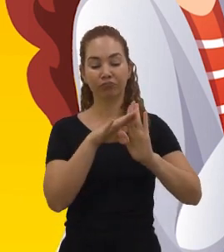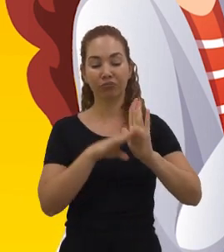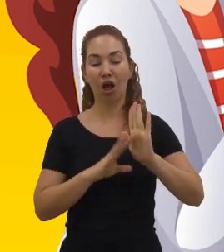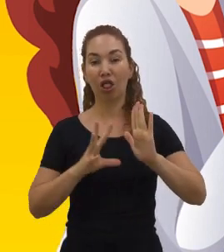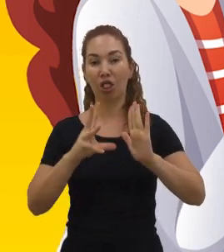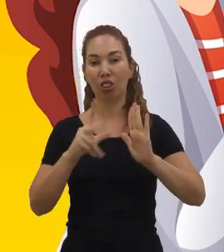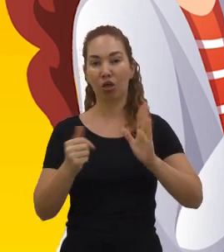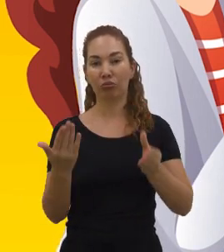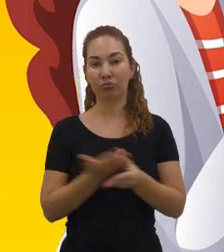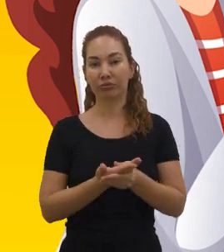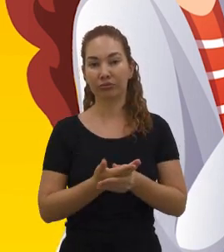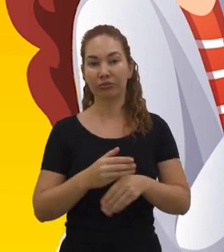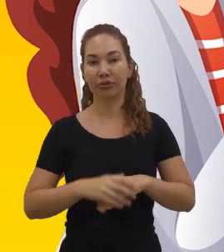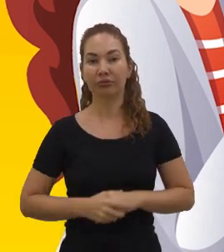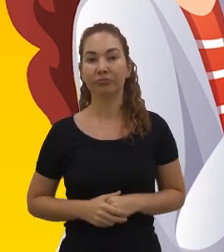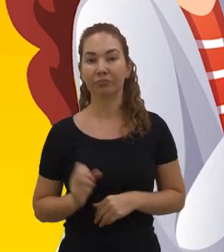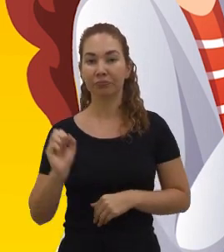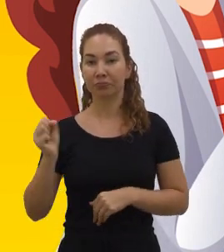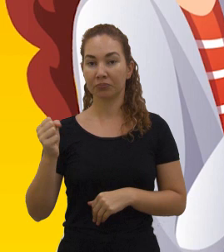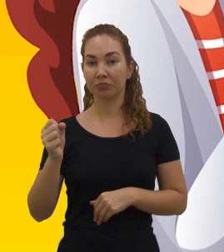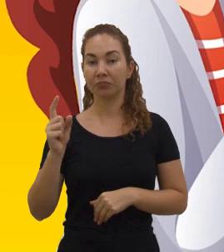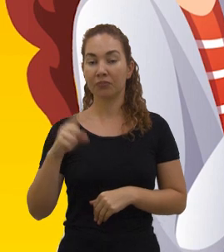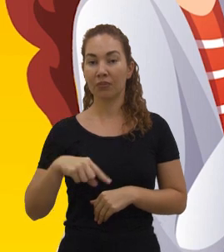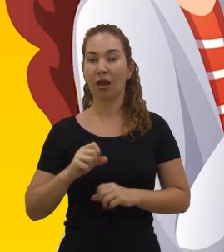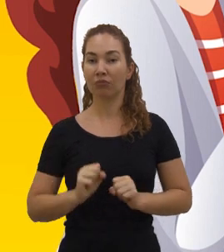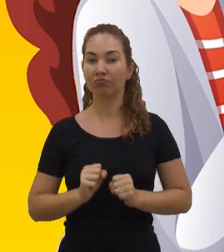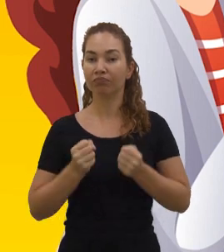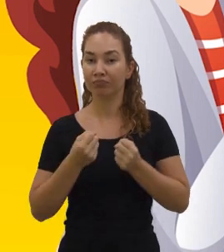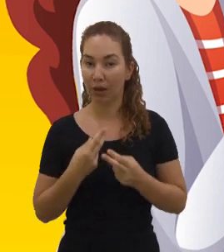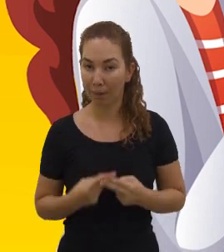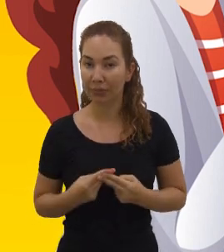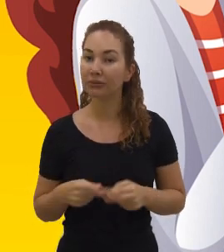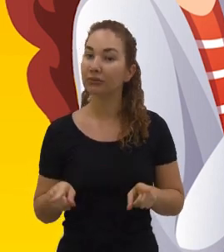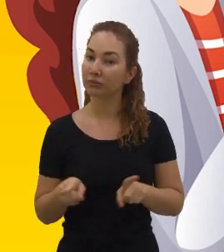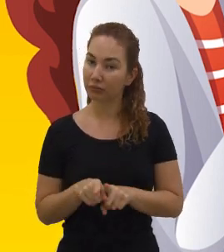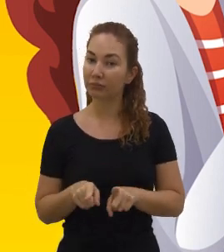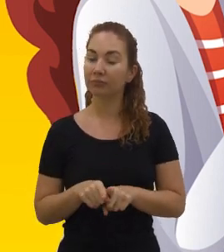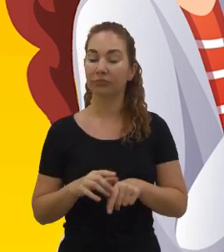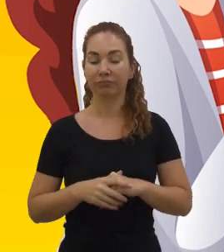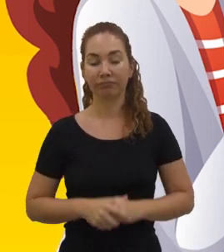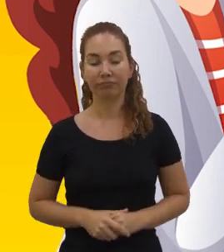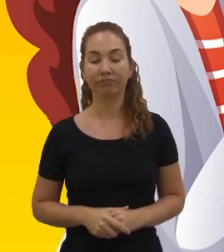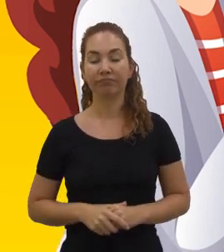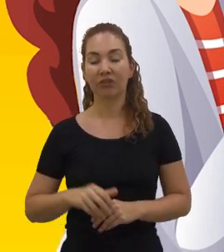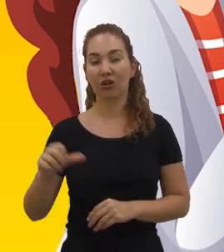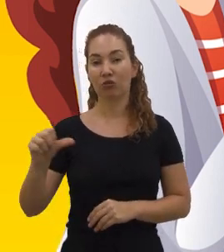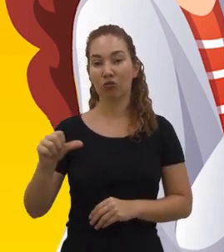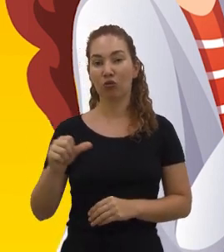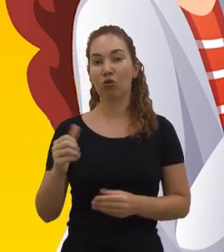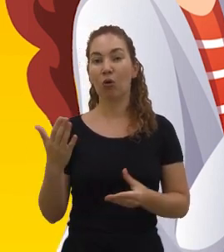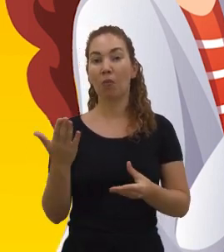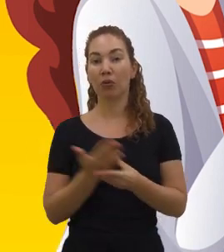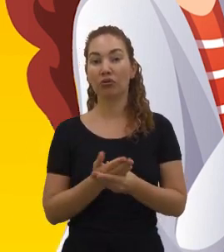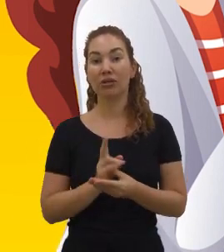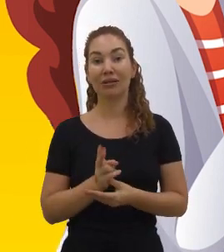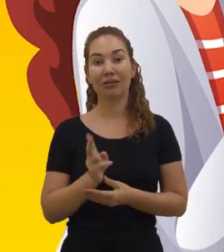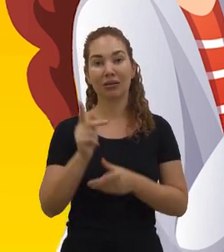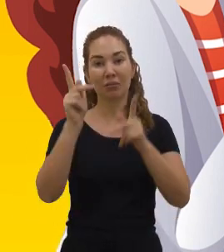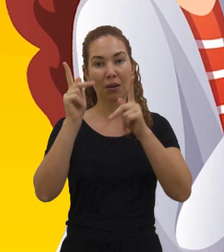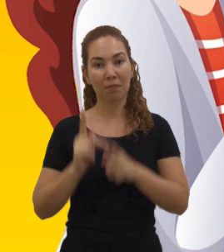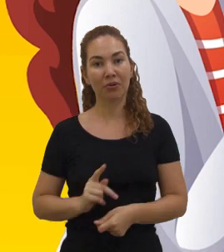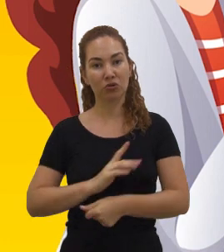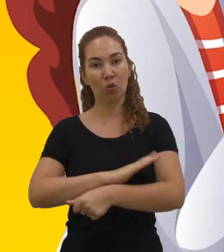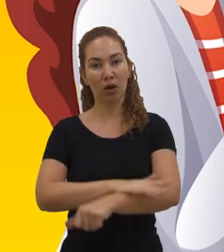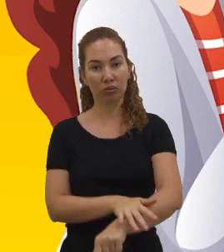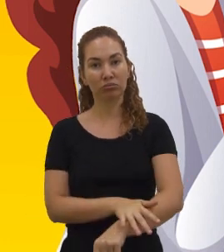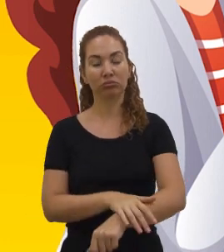processo. A oitava ação é ter perseverança e paciência. A nona ação é processar sempre os agressores. E